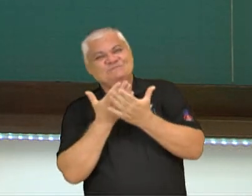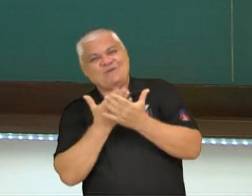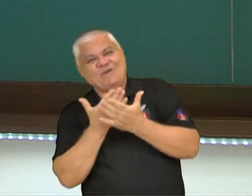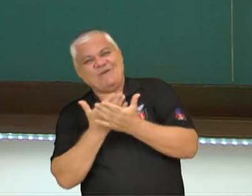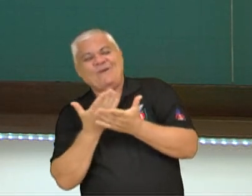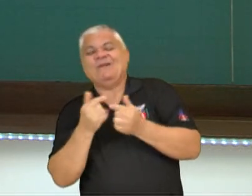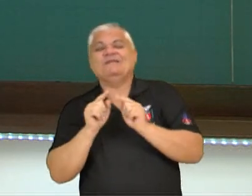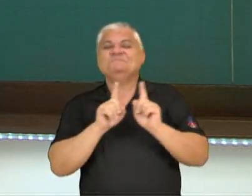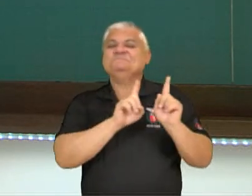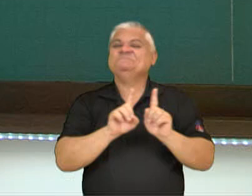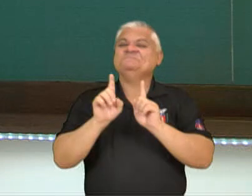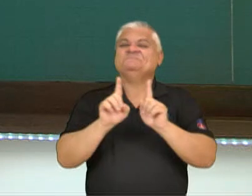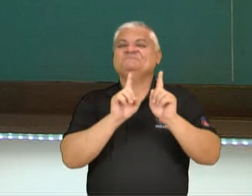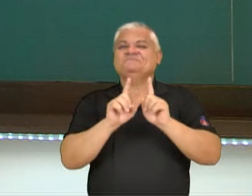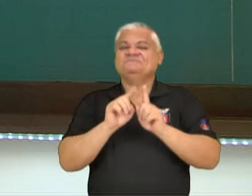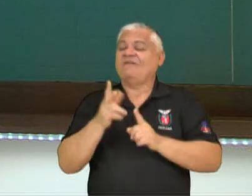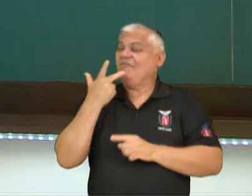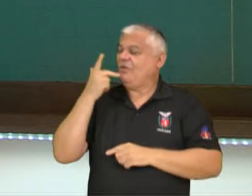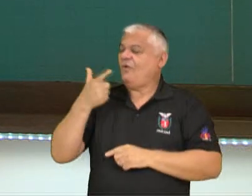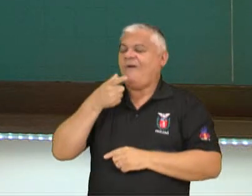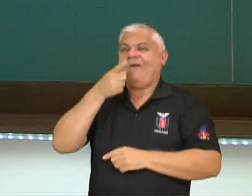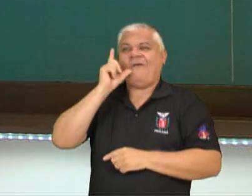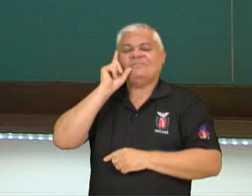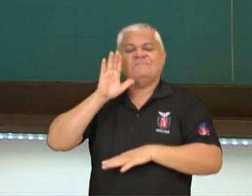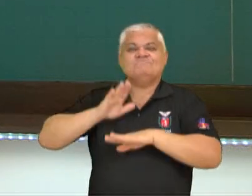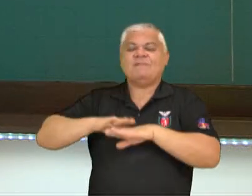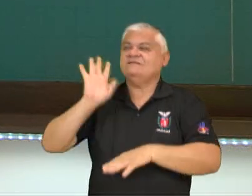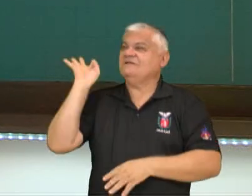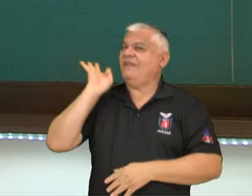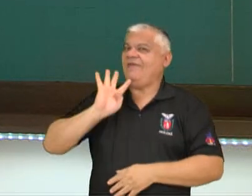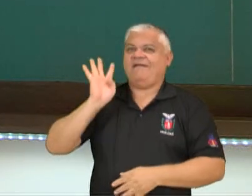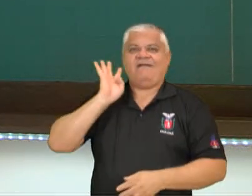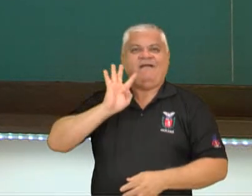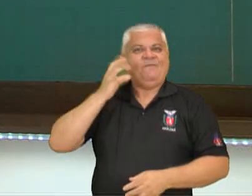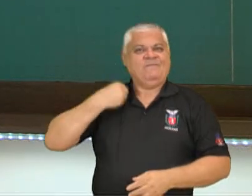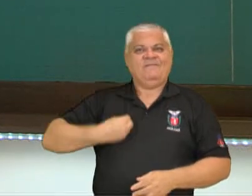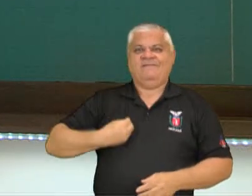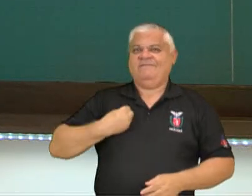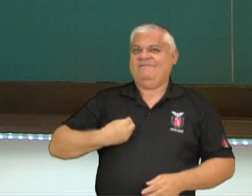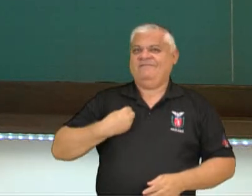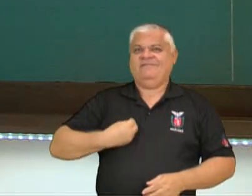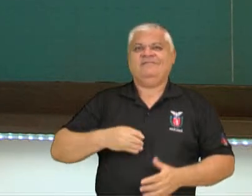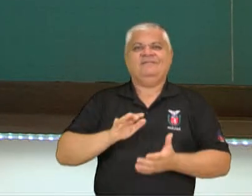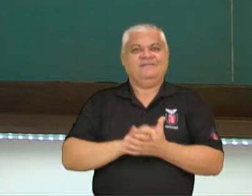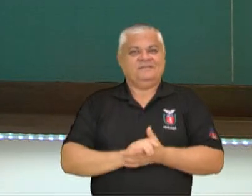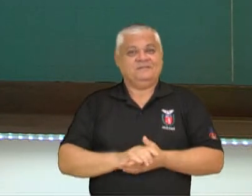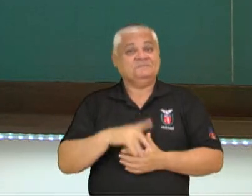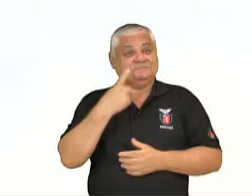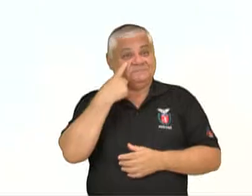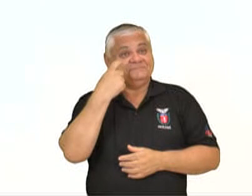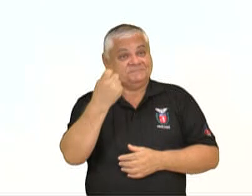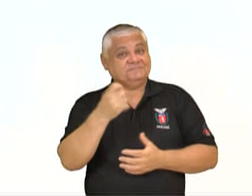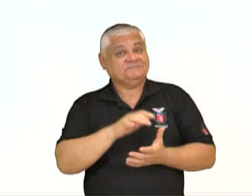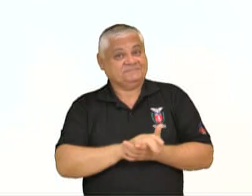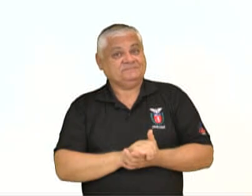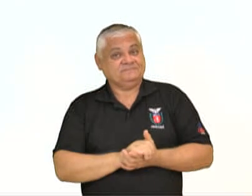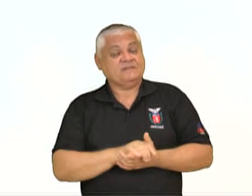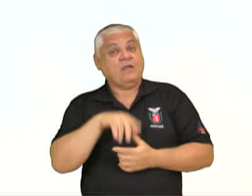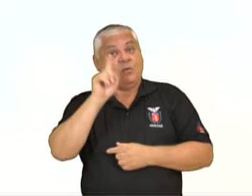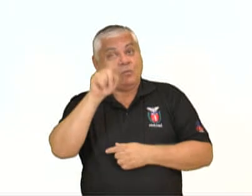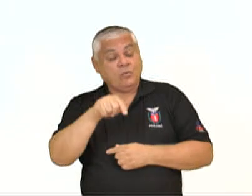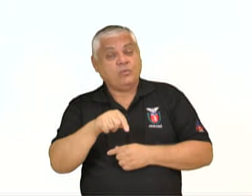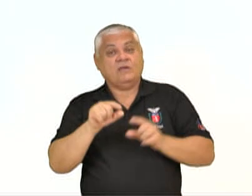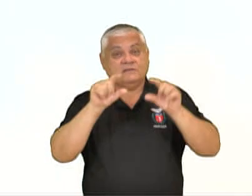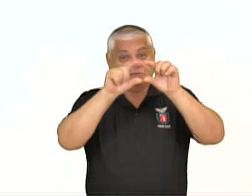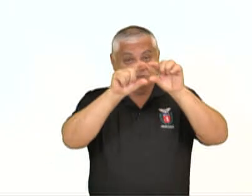enfim, e ele diz para ela: foi a noite mais legal da minha vida. Olha só que interessante, Então,